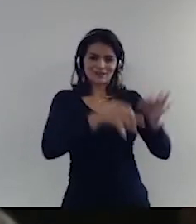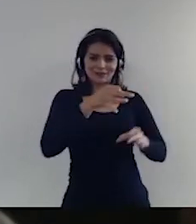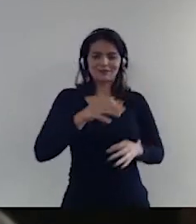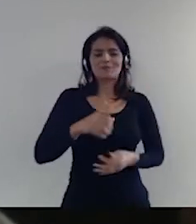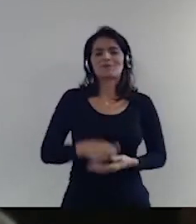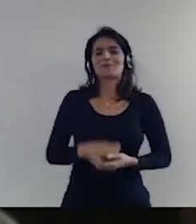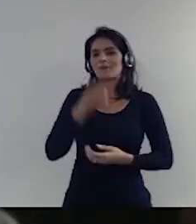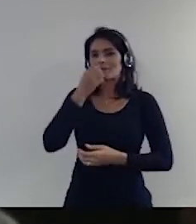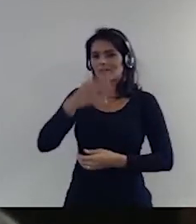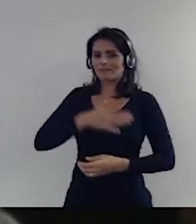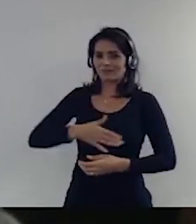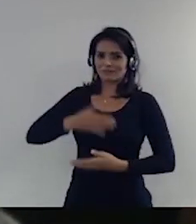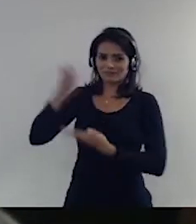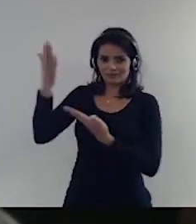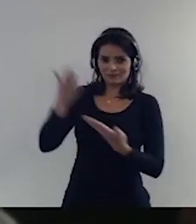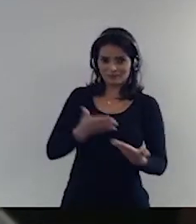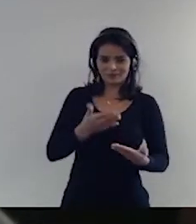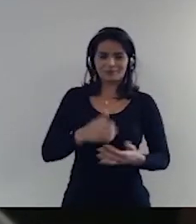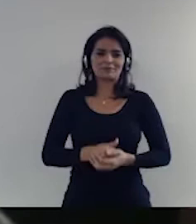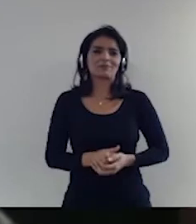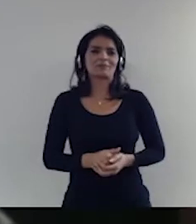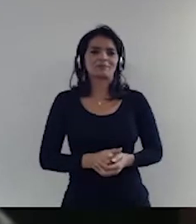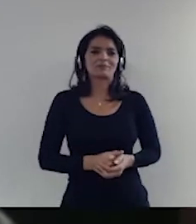enorme satisfação, eu lhe transmito a palavra.